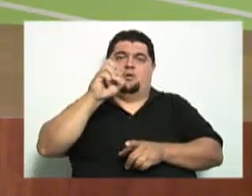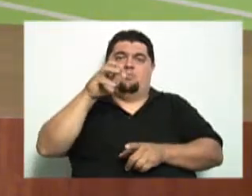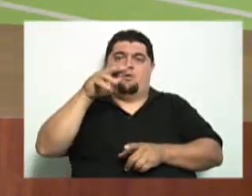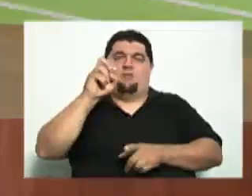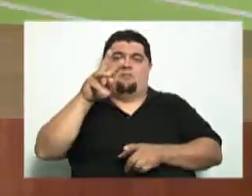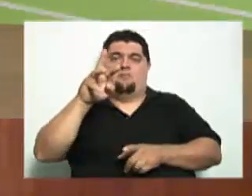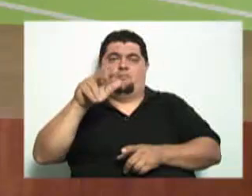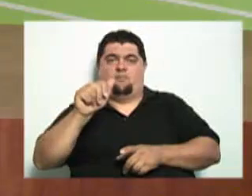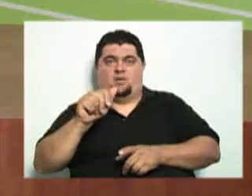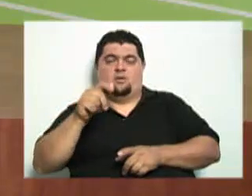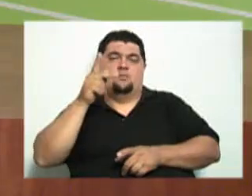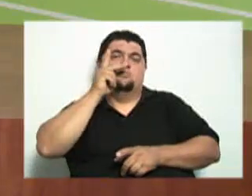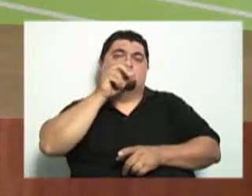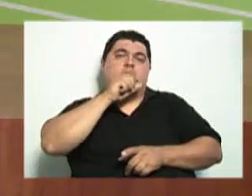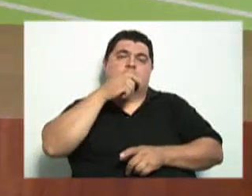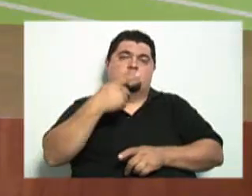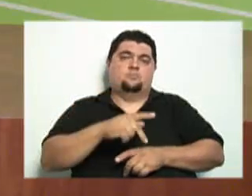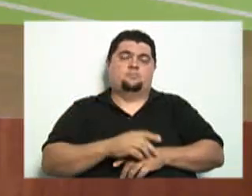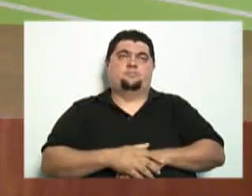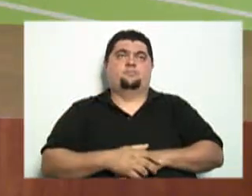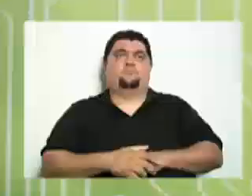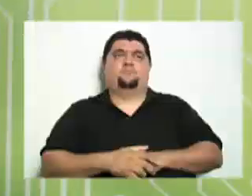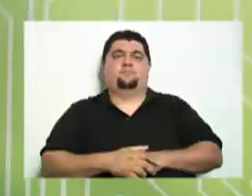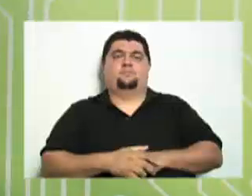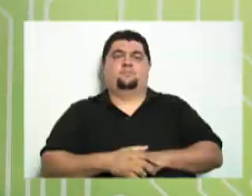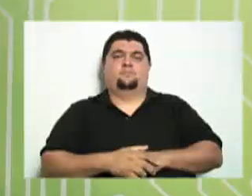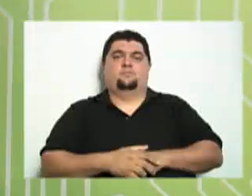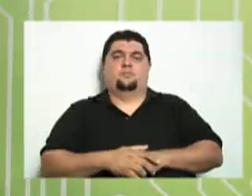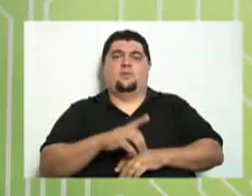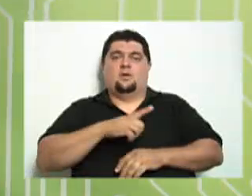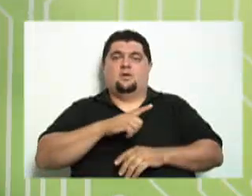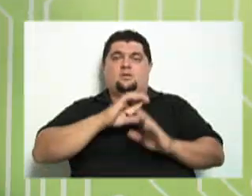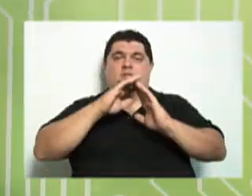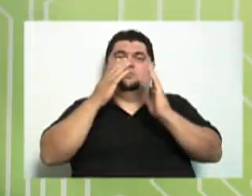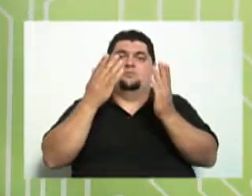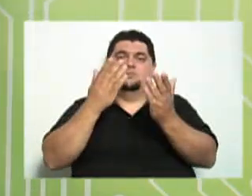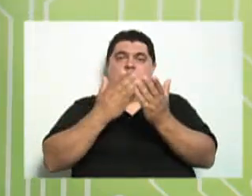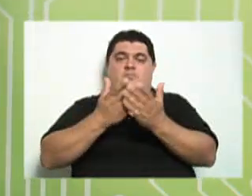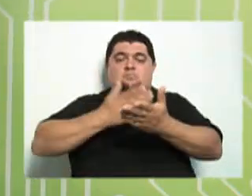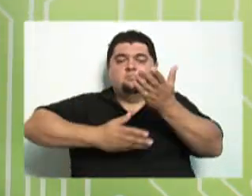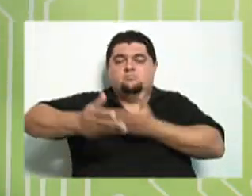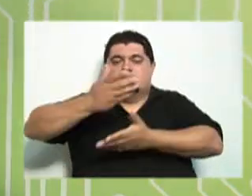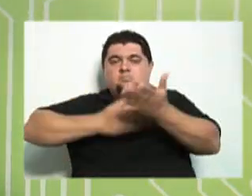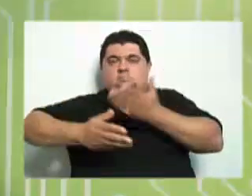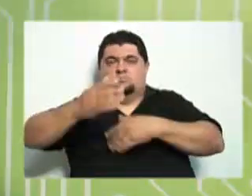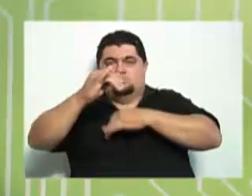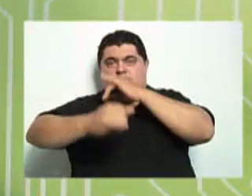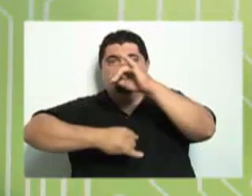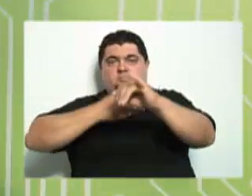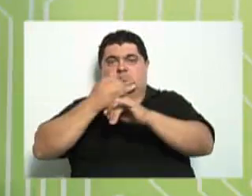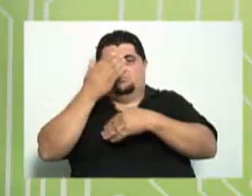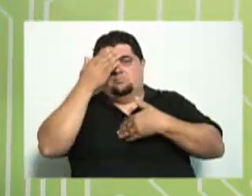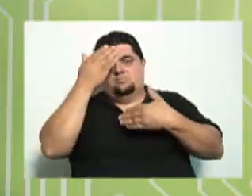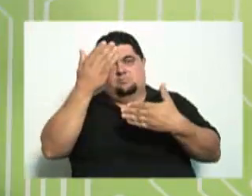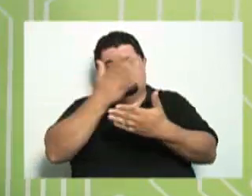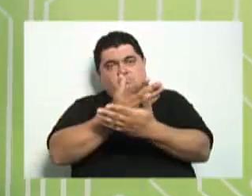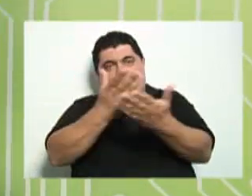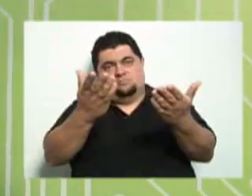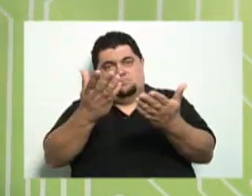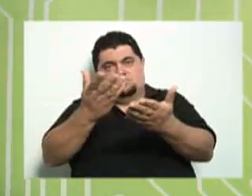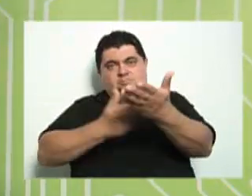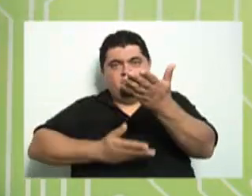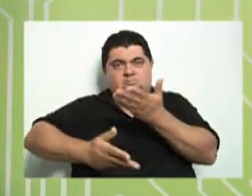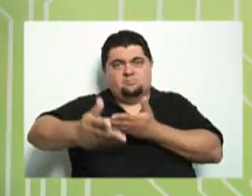César Freitas Cassol, de Porto Velho. Pessoal, a gente sabe que participam com a gente essas escolas que estão tendo acesso à internet. Eu agradeço a participação, nosso